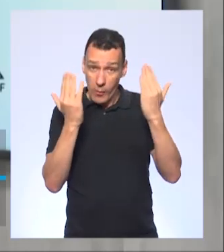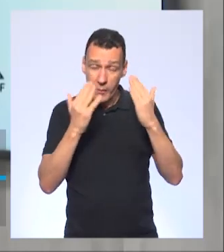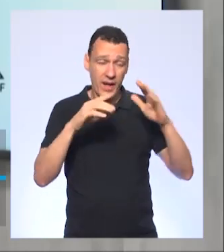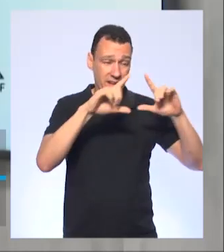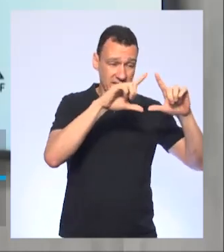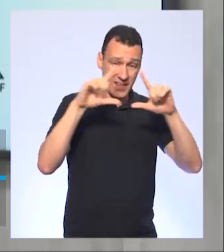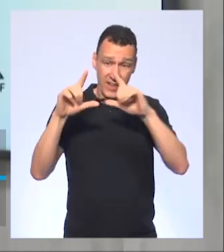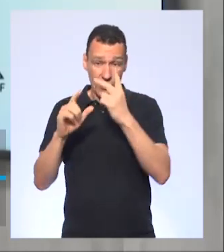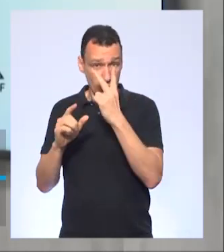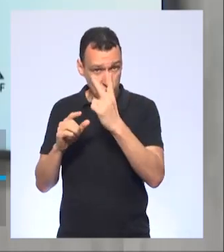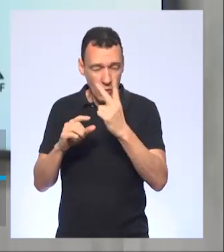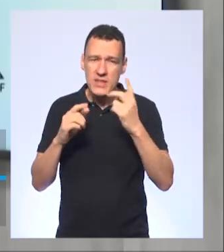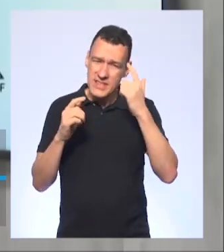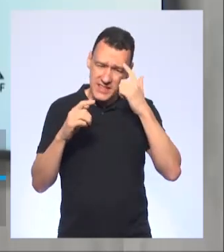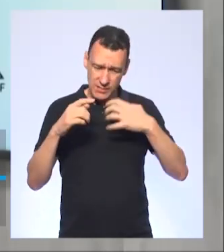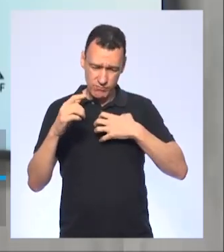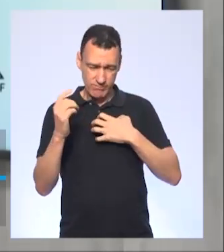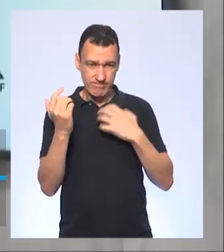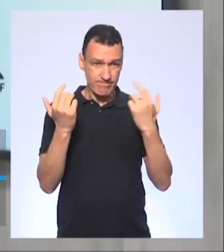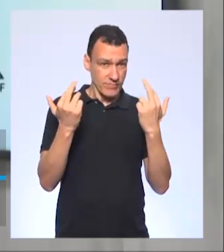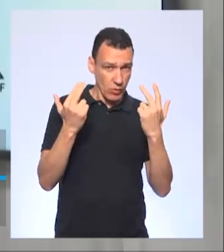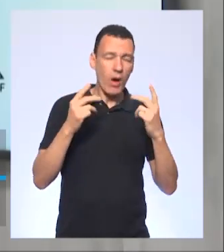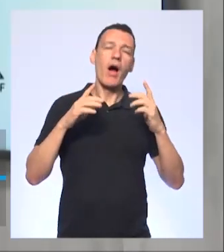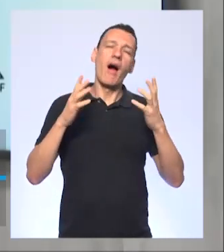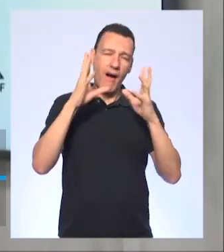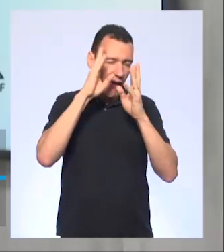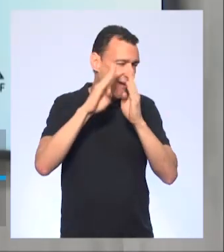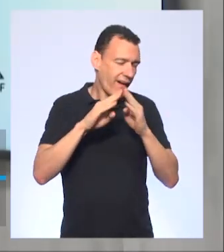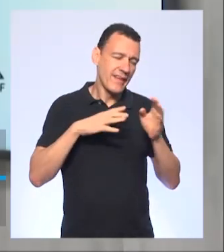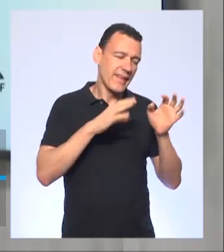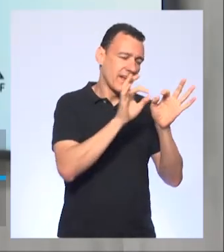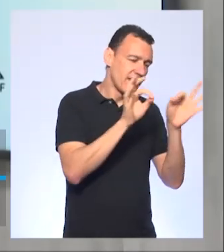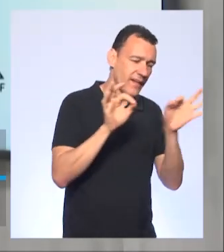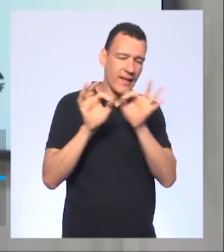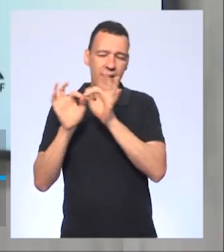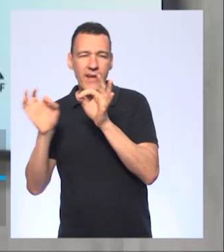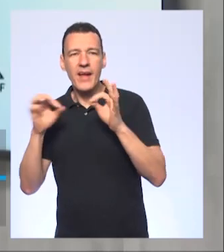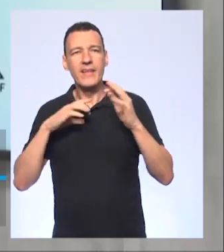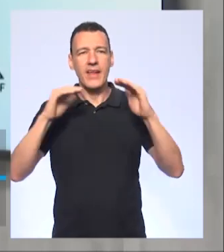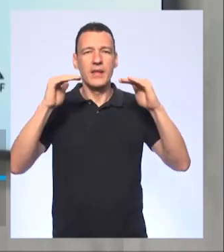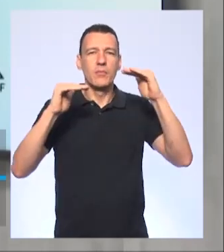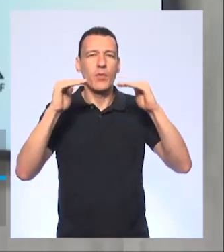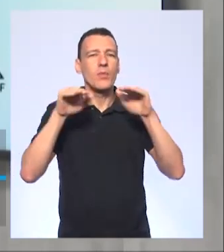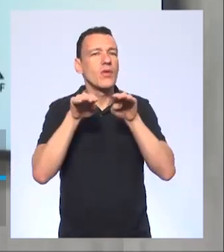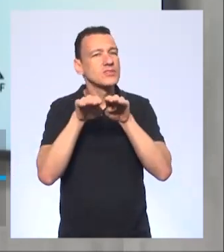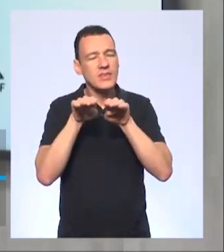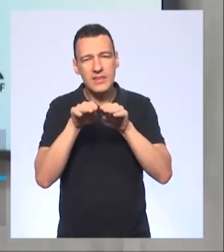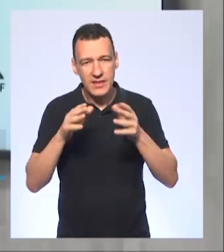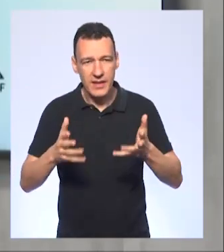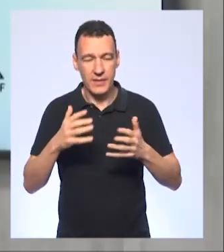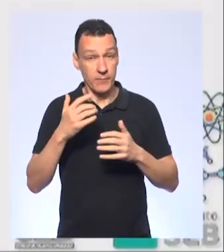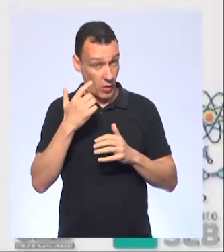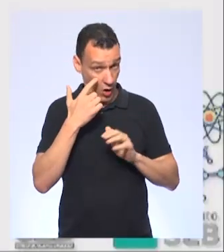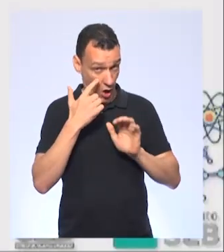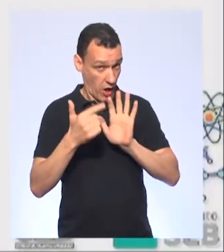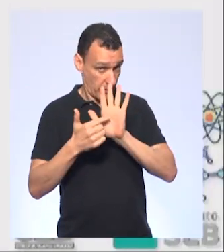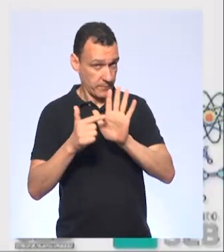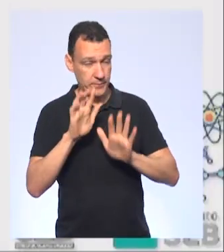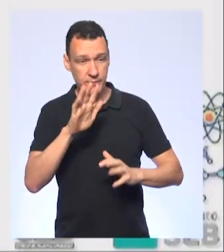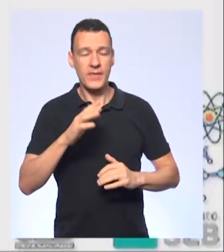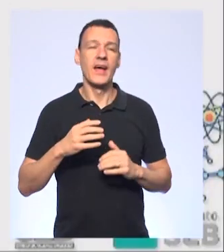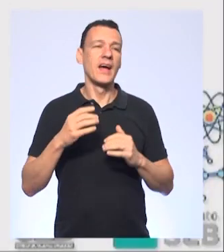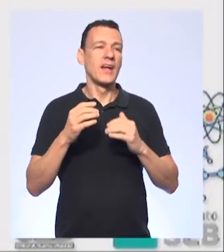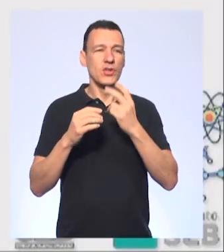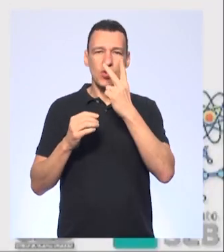semelhantes, existirá proporcionalidade entre as suas medidas, entre os seus segmentos. Quer ver? Vem para a tela. Se dois triângulos